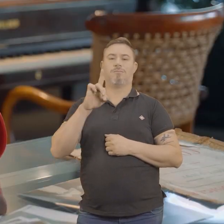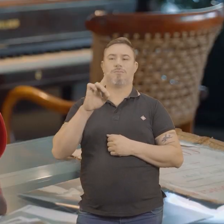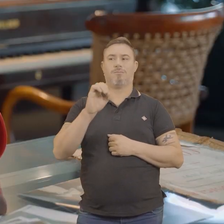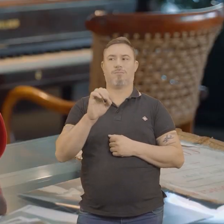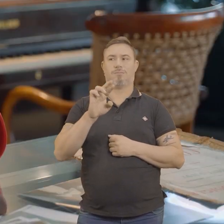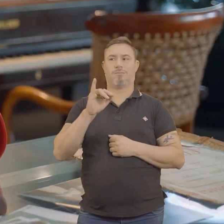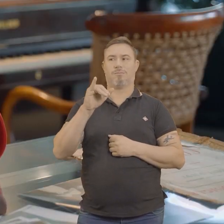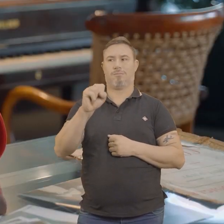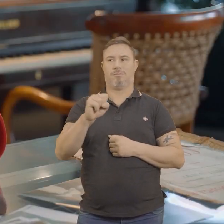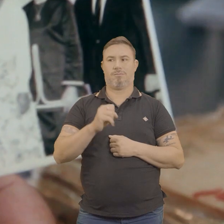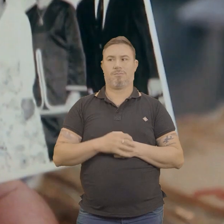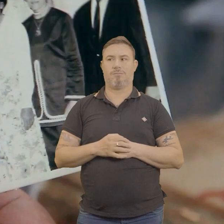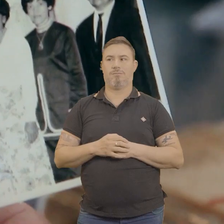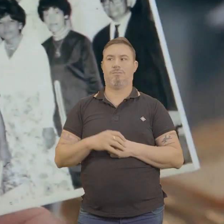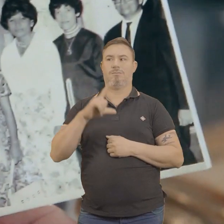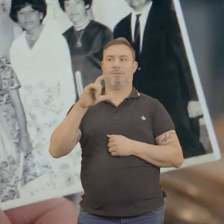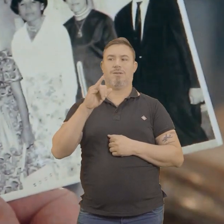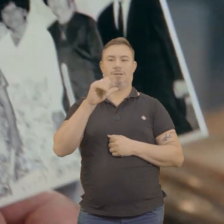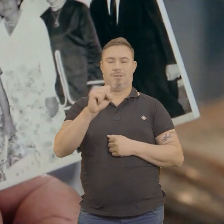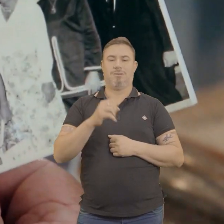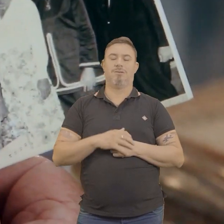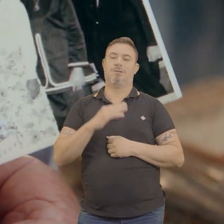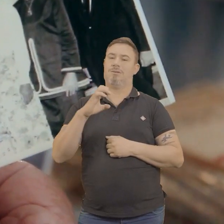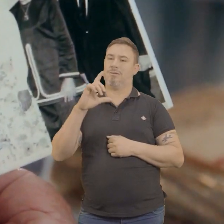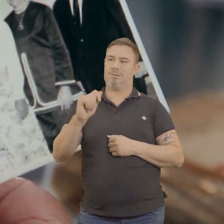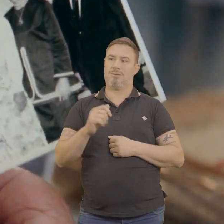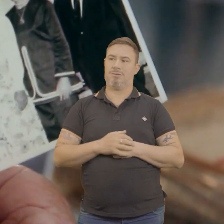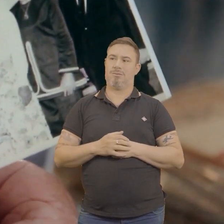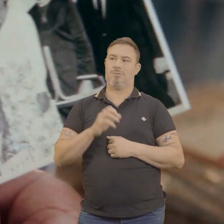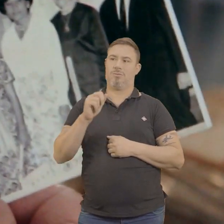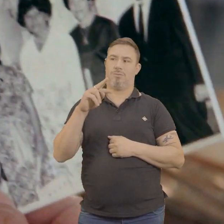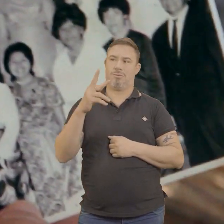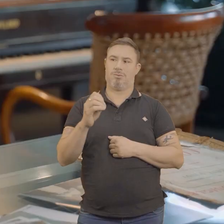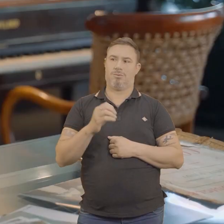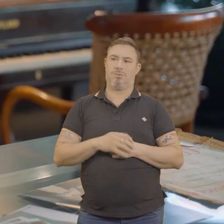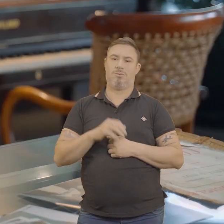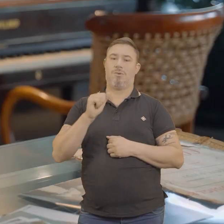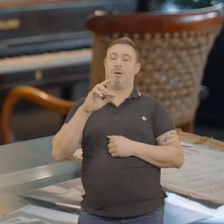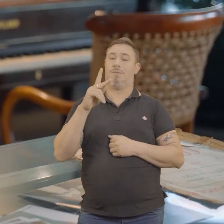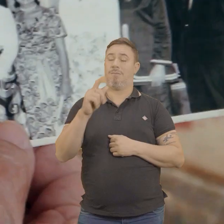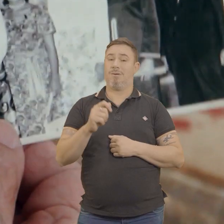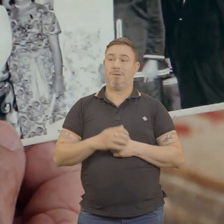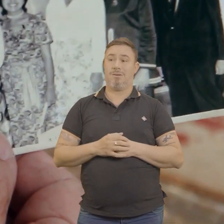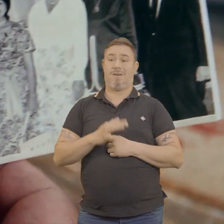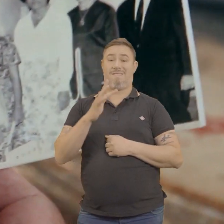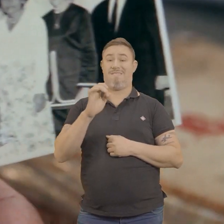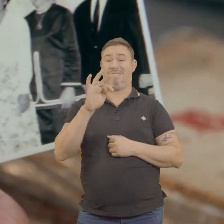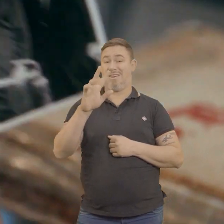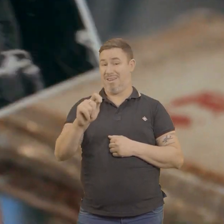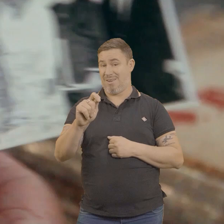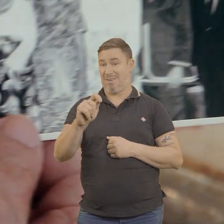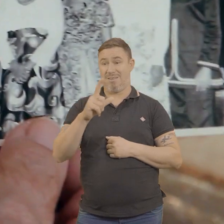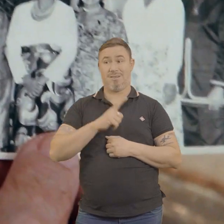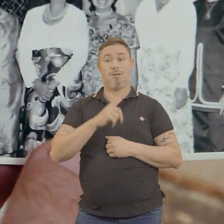Doris, a Enaíse Mourão, a Célia Cortez, o Antônio Oliveira, a Amelinha, a freira Marianise, e